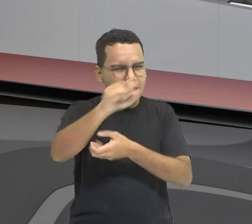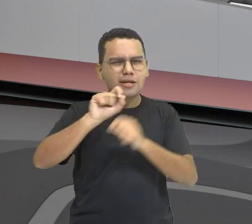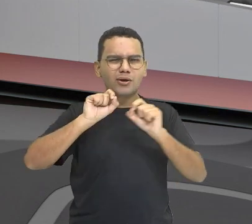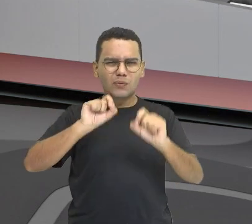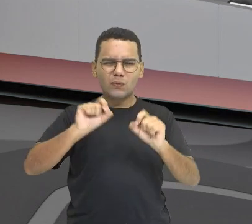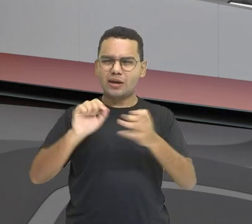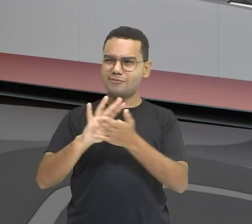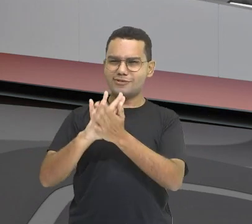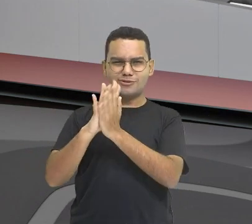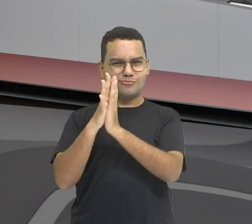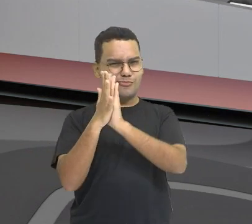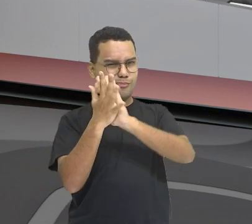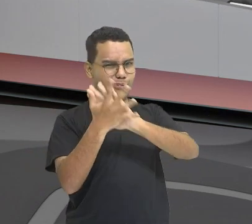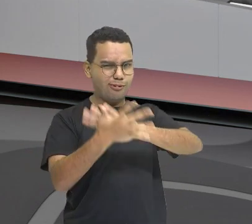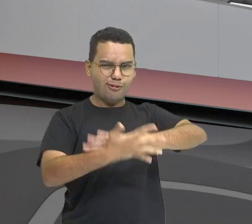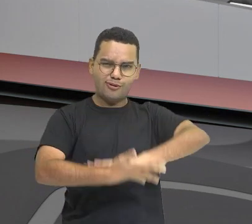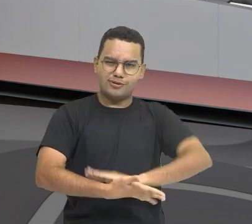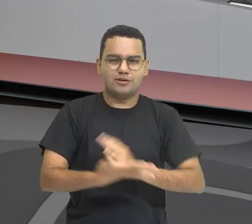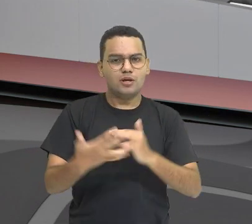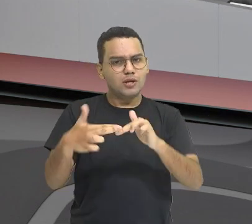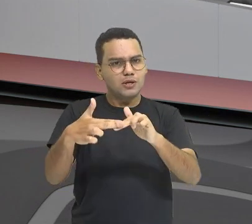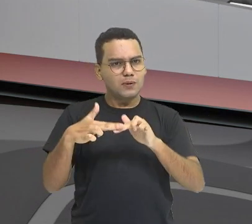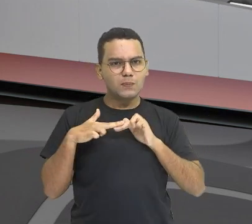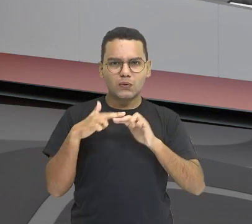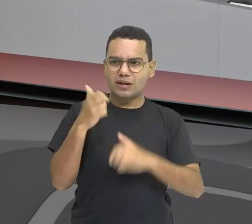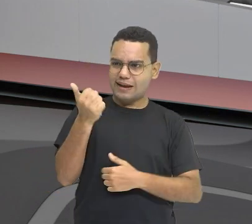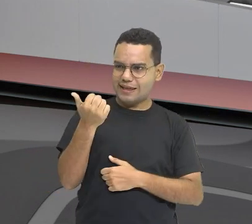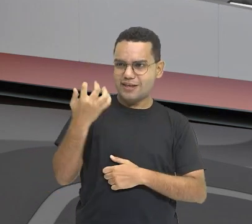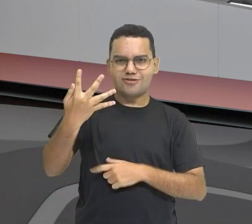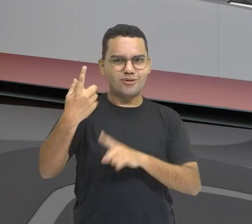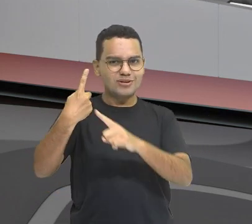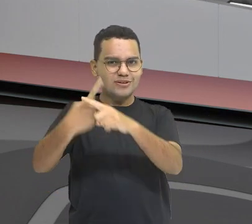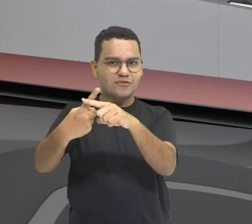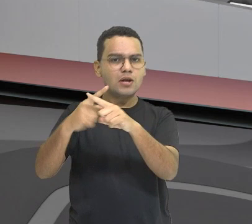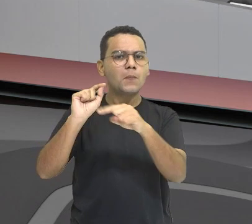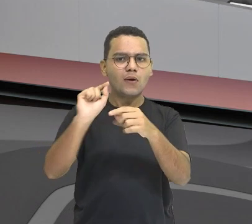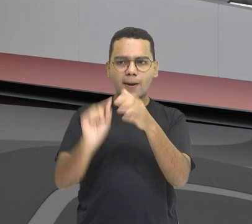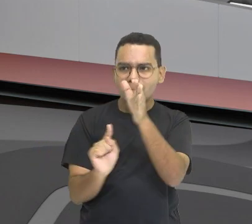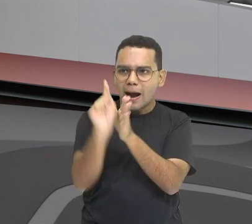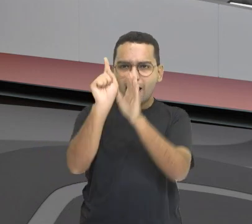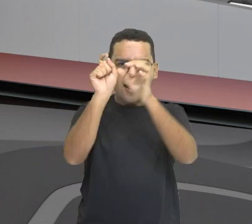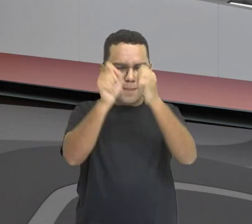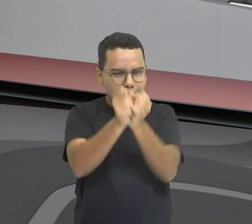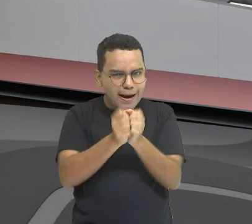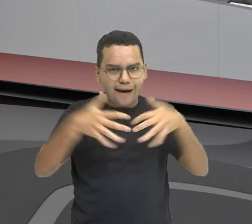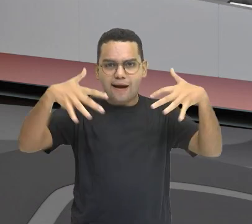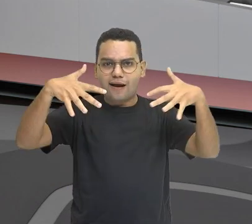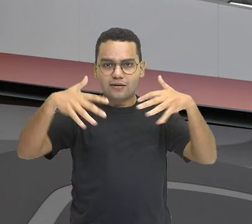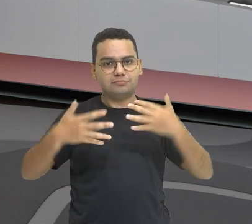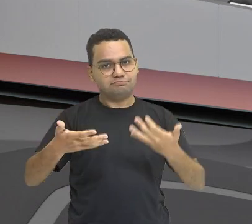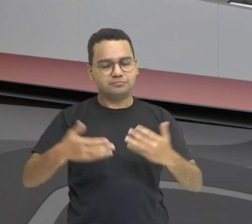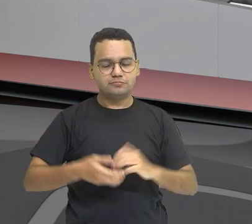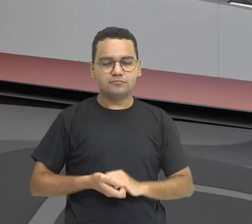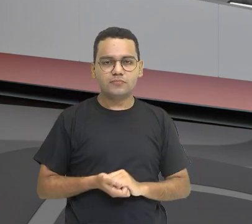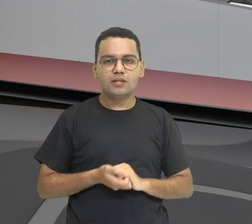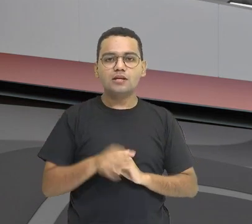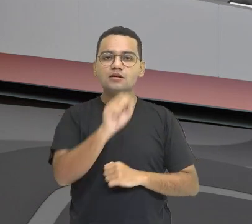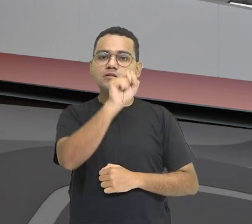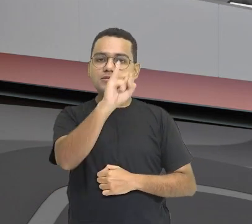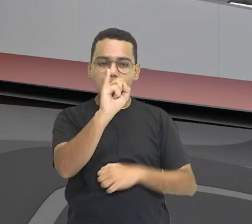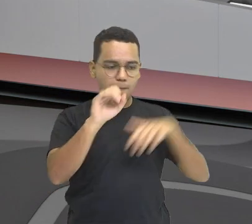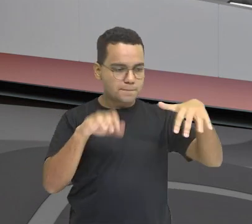de 14 vezes. Então é muita coisa, turma. Se eles tivessem se enfrentado, se as duas superpotências